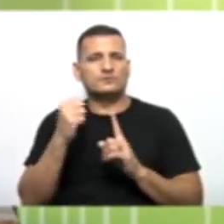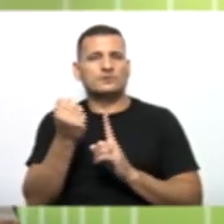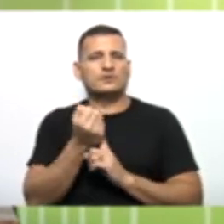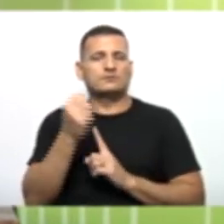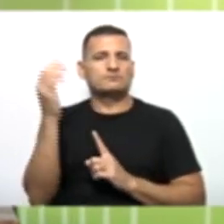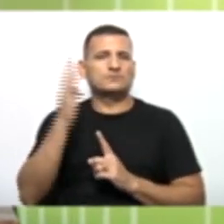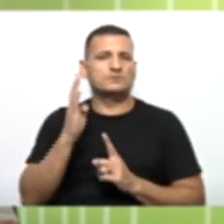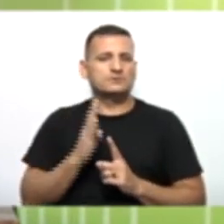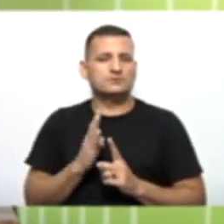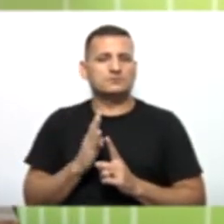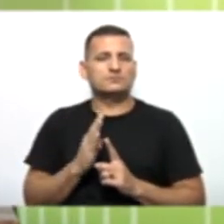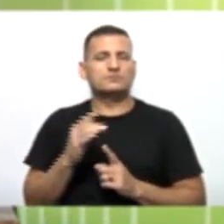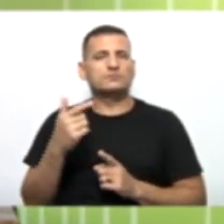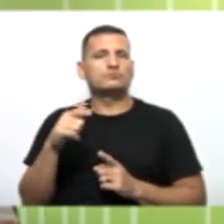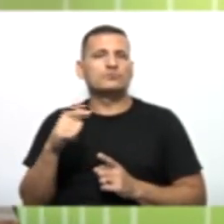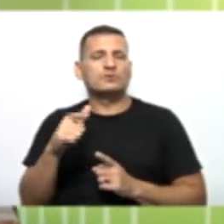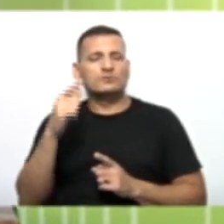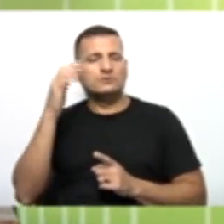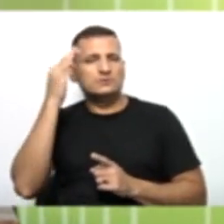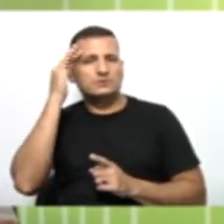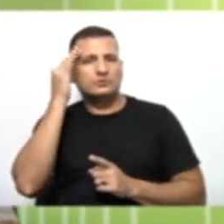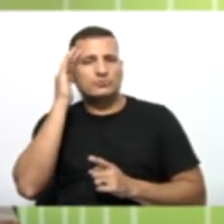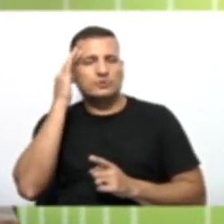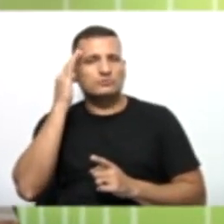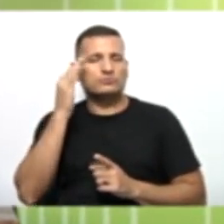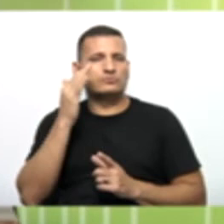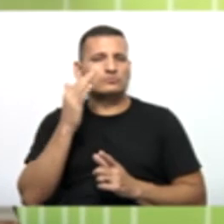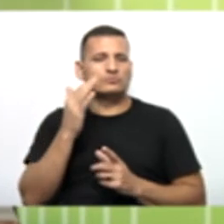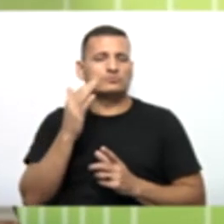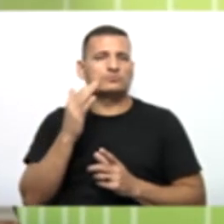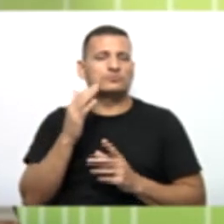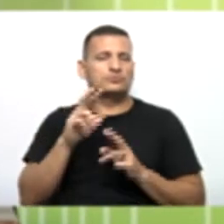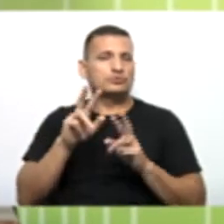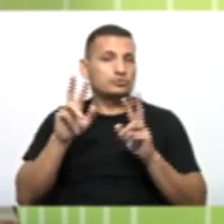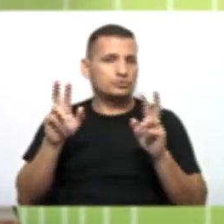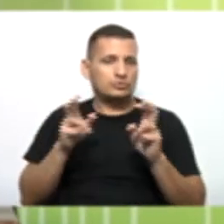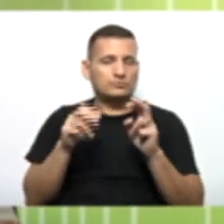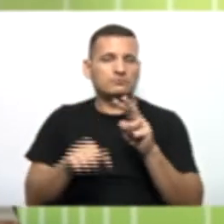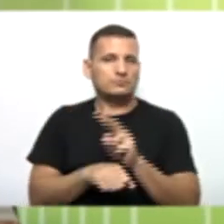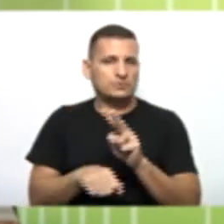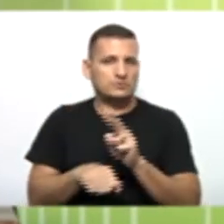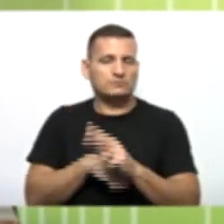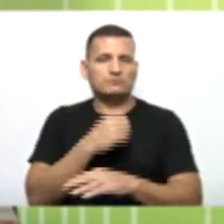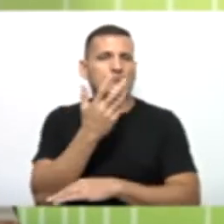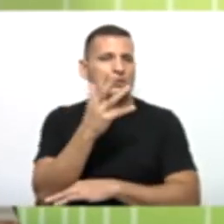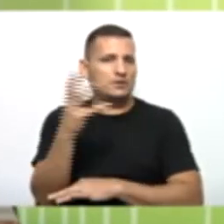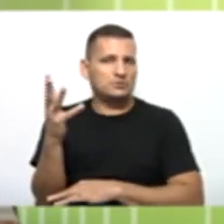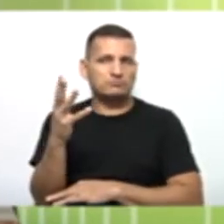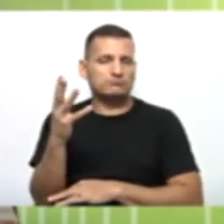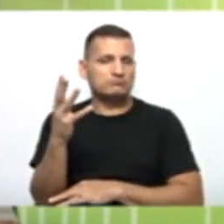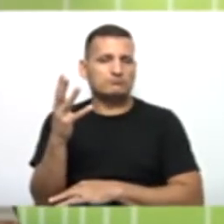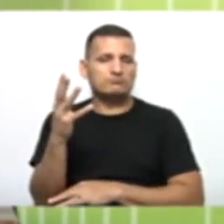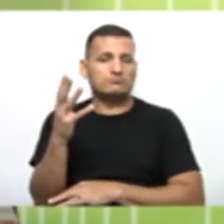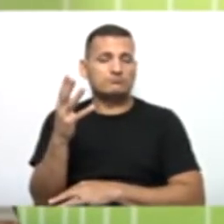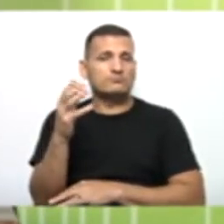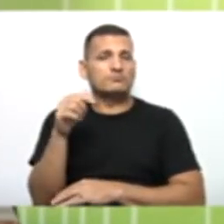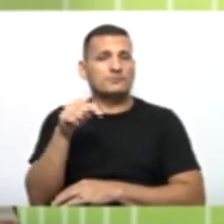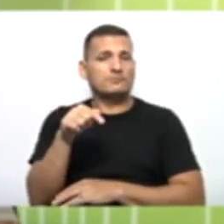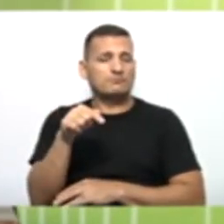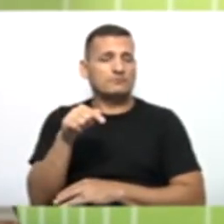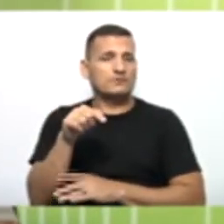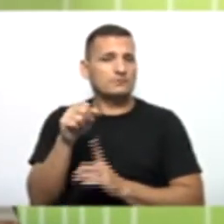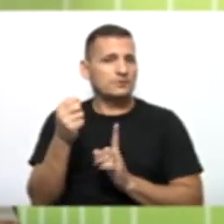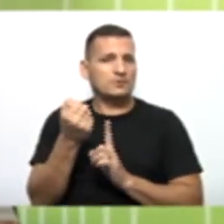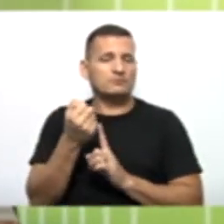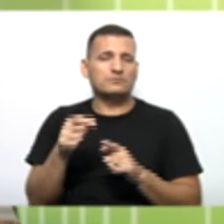tem uma concepção muito grande de proteção do meio ambiente, não tem uma preocupação muito grande, ela também não cobra os